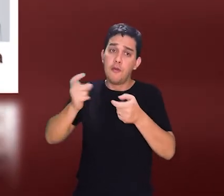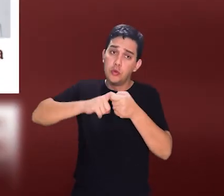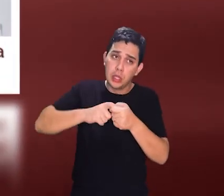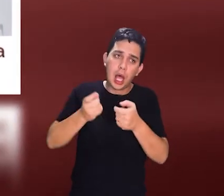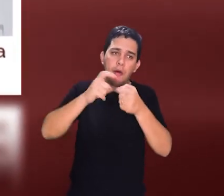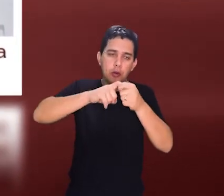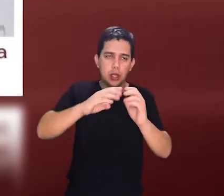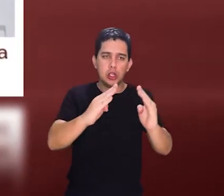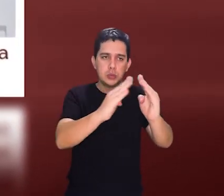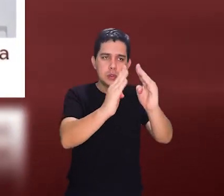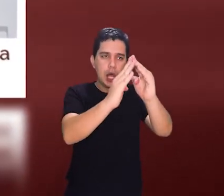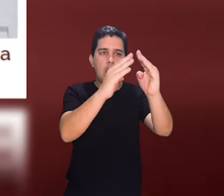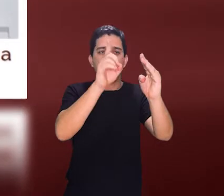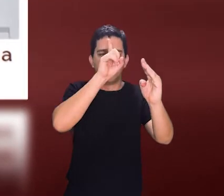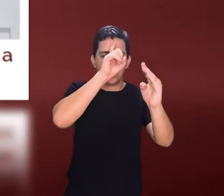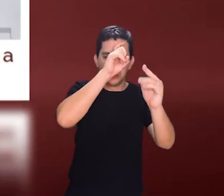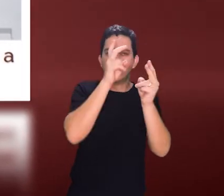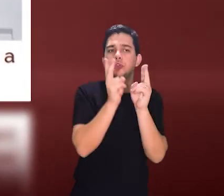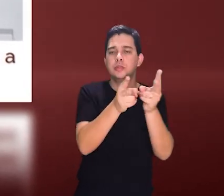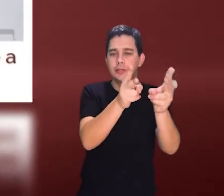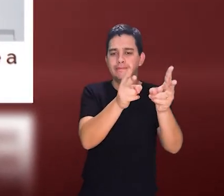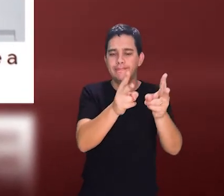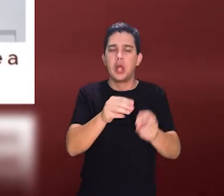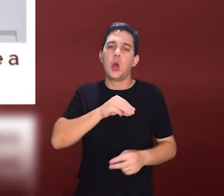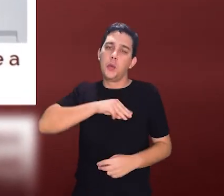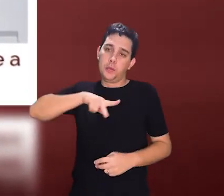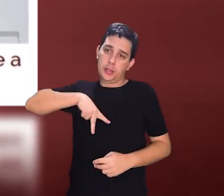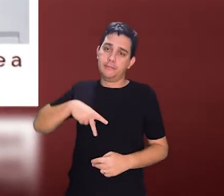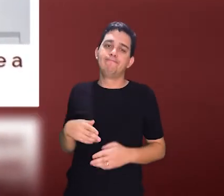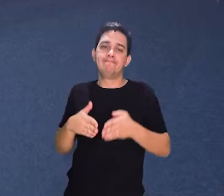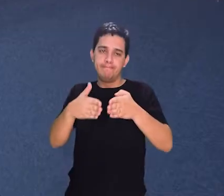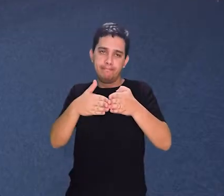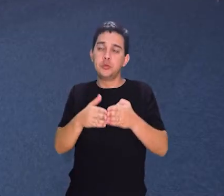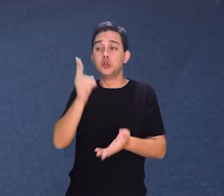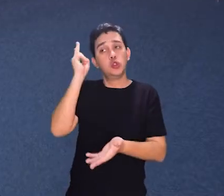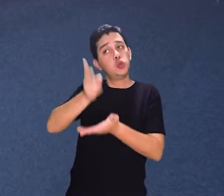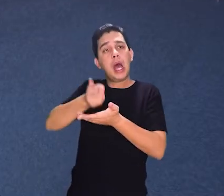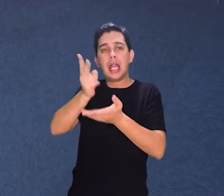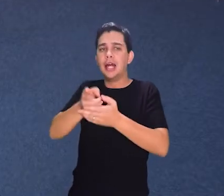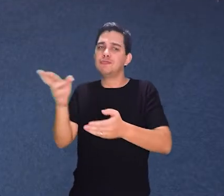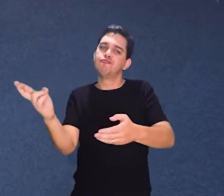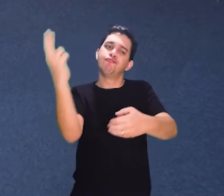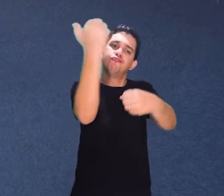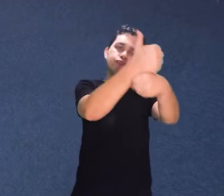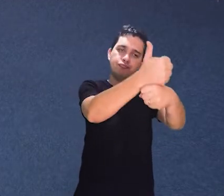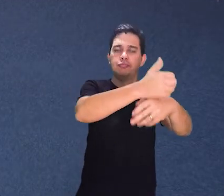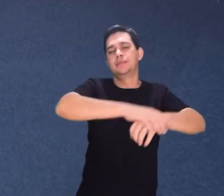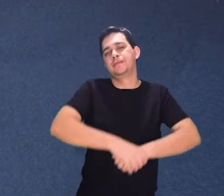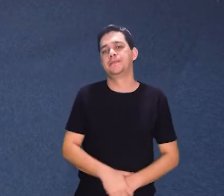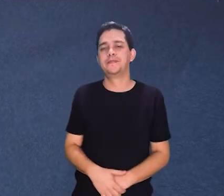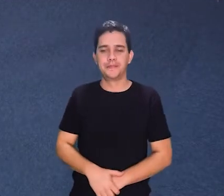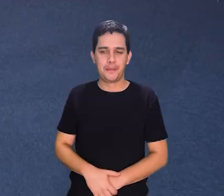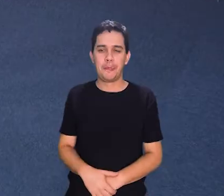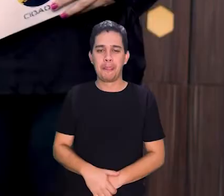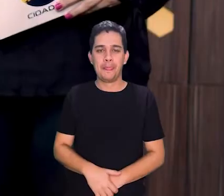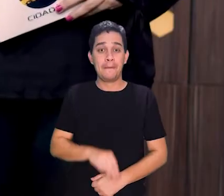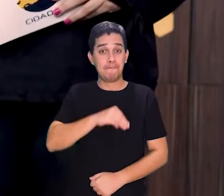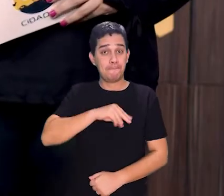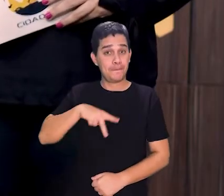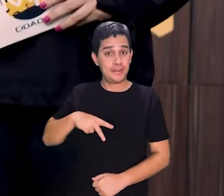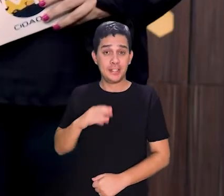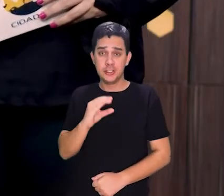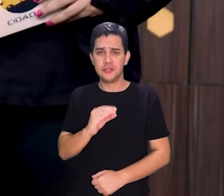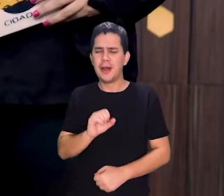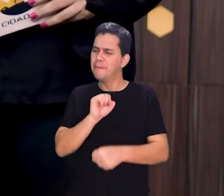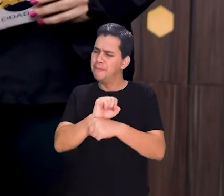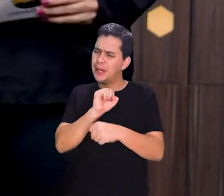Público recomendou a prorrogação da medida de intervenção. O MP Cidadão vai para um rápido intervalo.